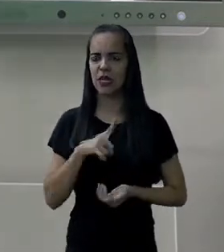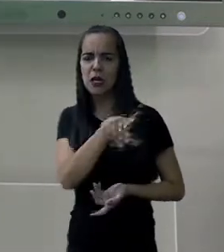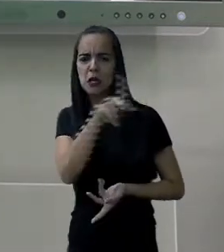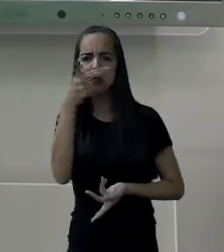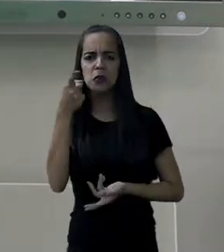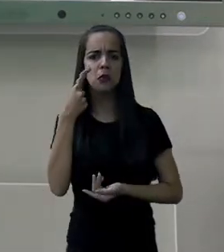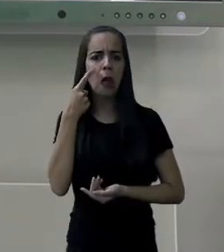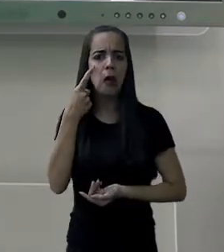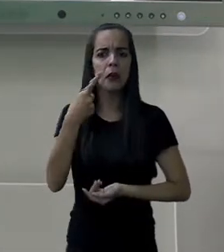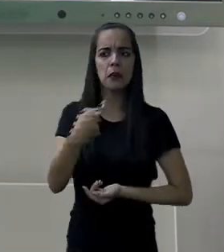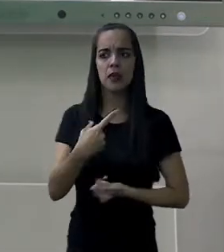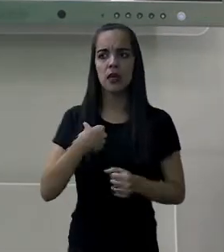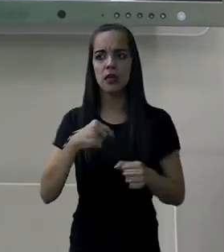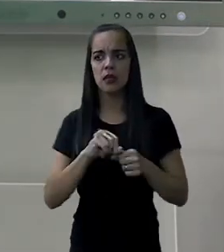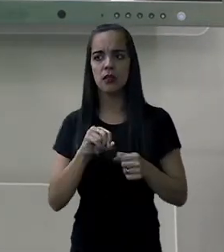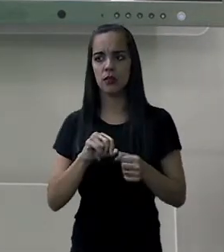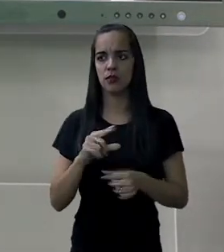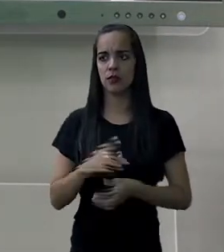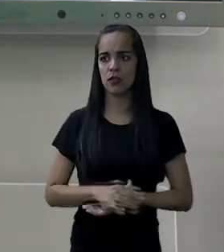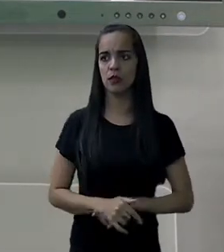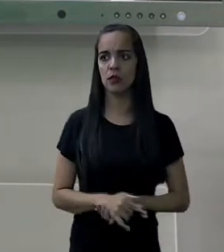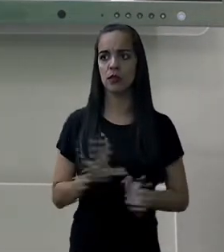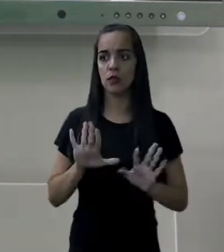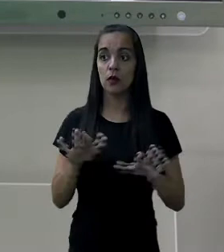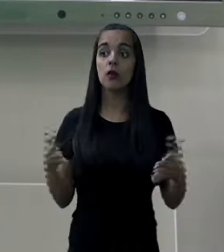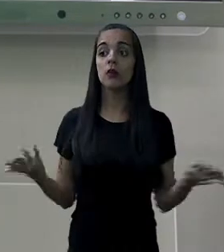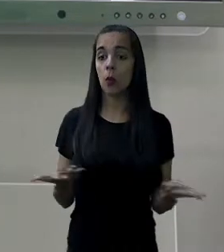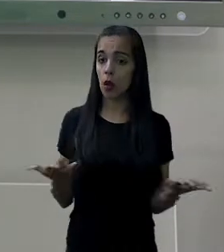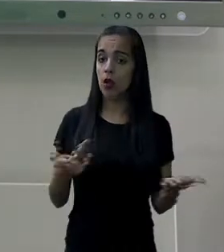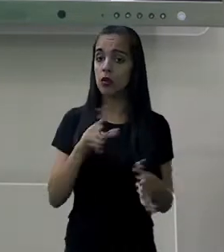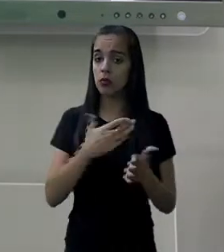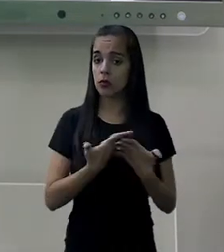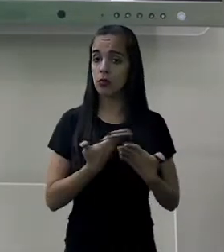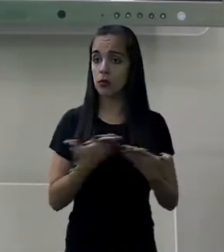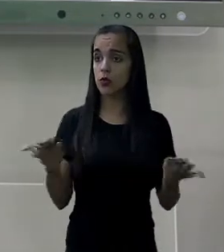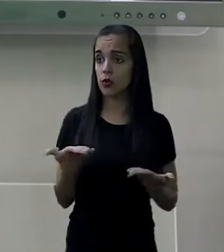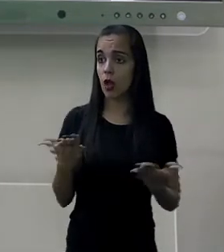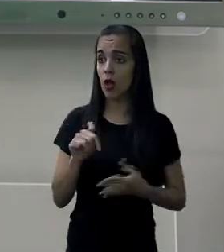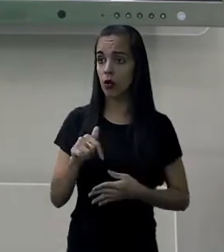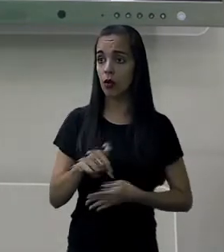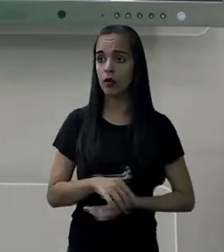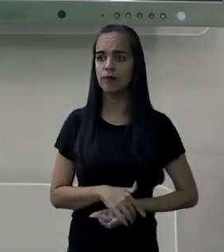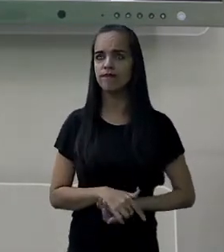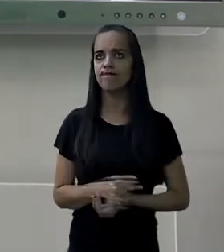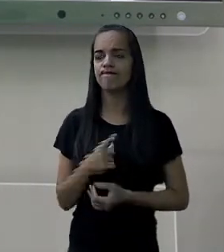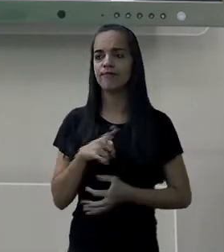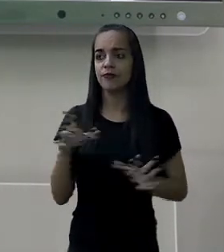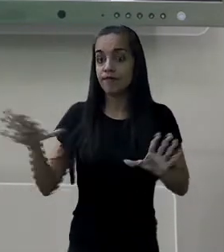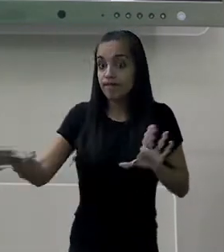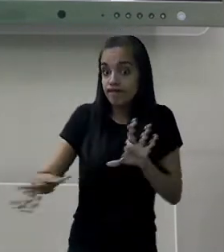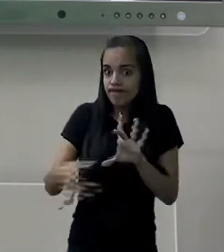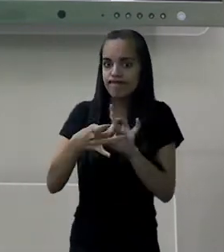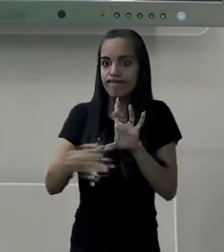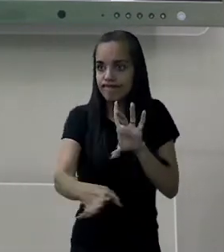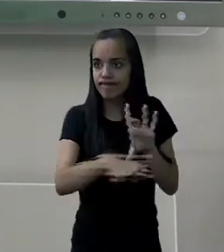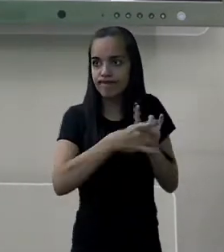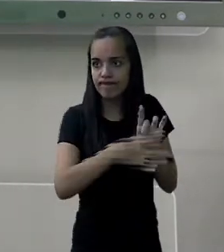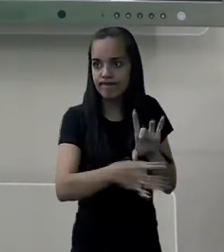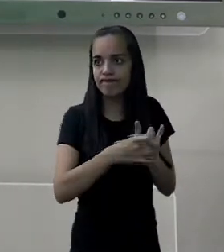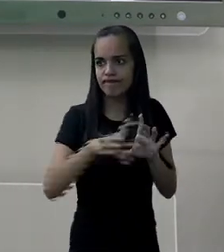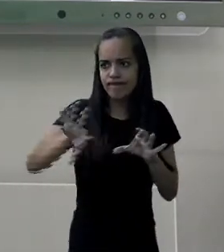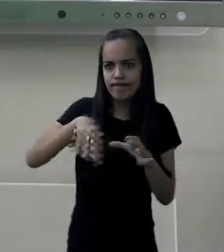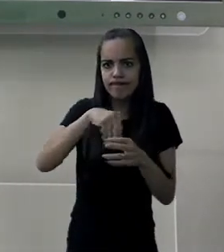interesse. Então, é isso que nós vamos estudar. Que reunir essa quantidade